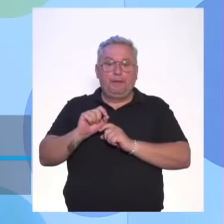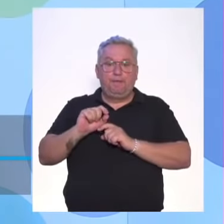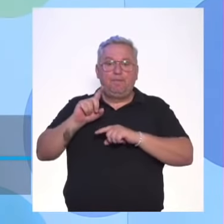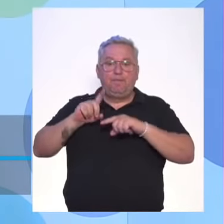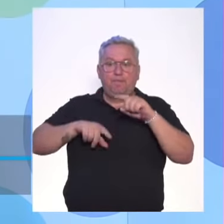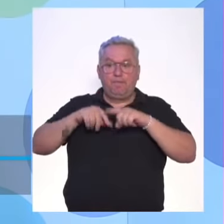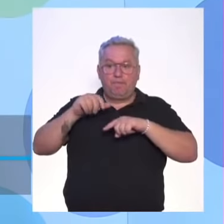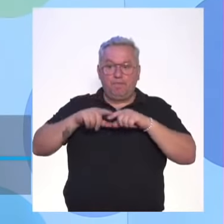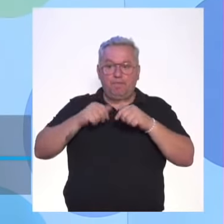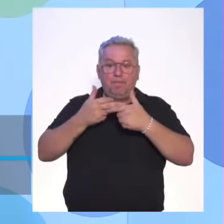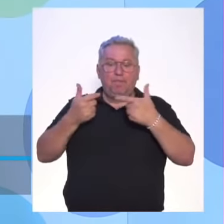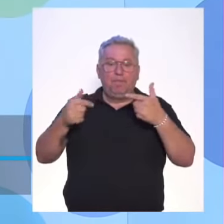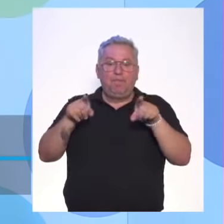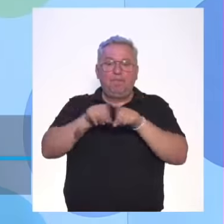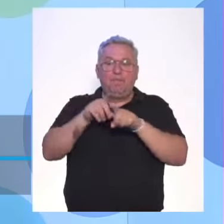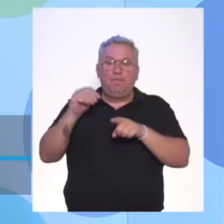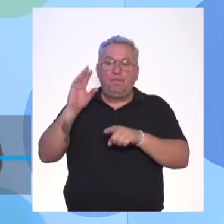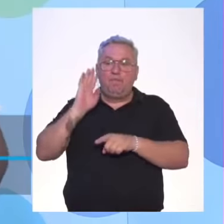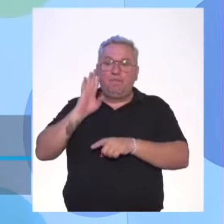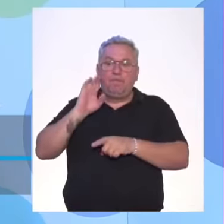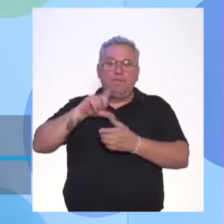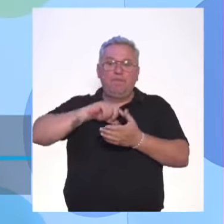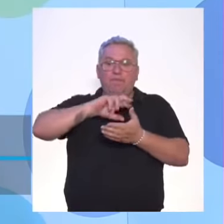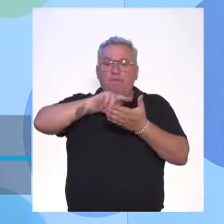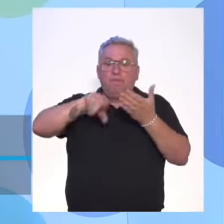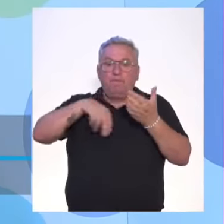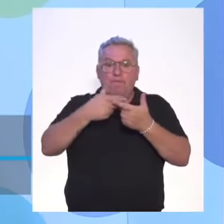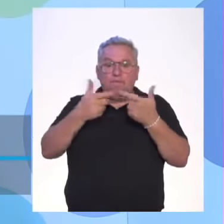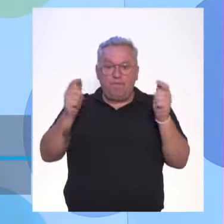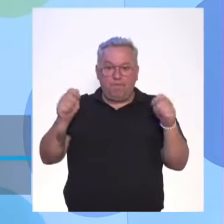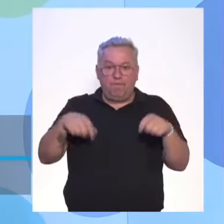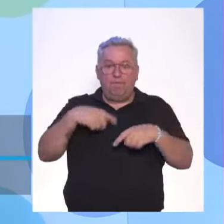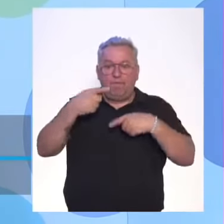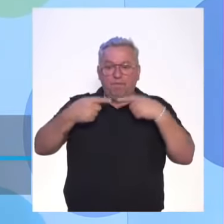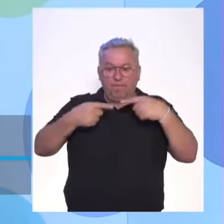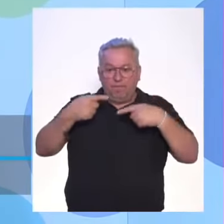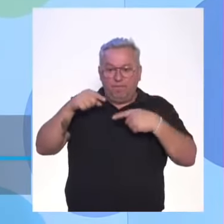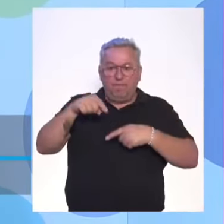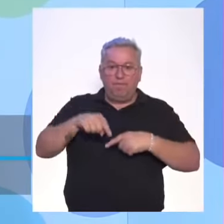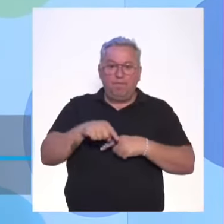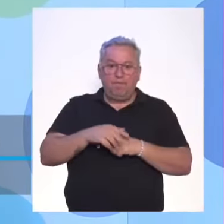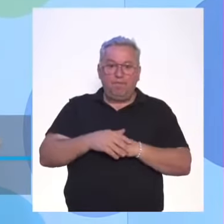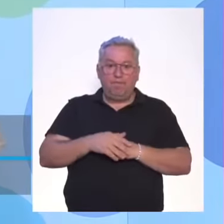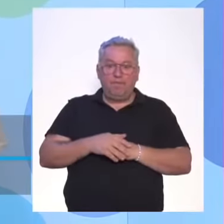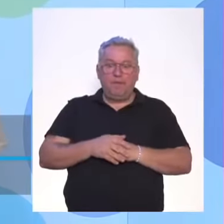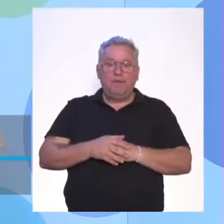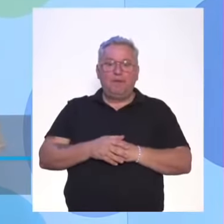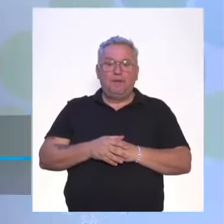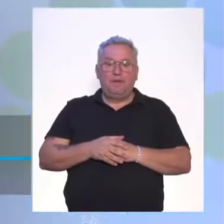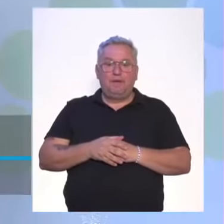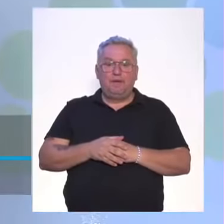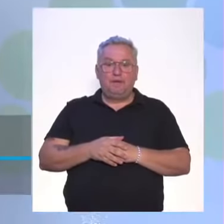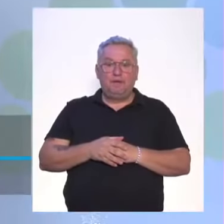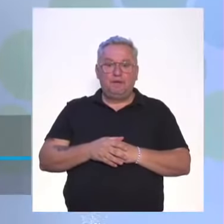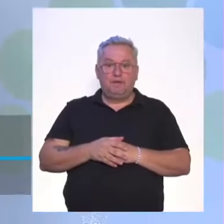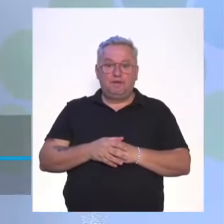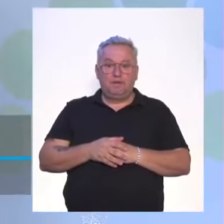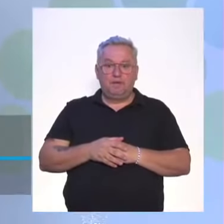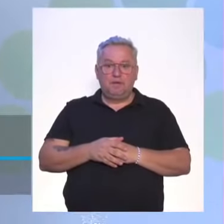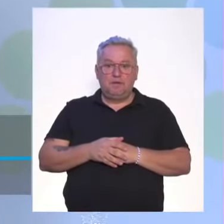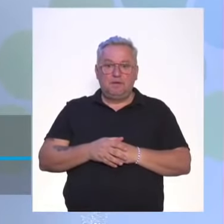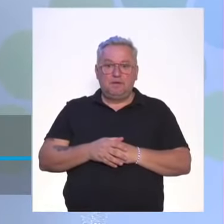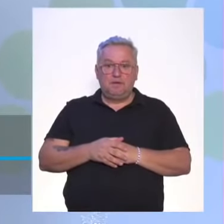material né e isso é legal então tem vários outros episódios que a gente pode discutir aqui se fosse discutir a dar umas três quatro aulas aqui é isso